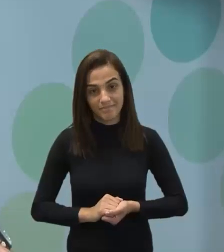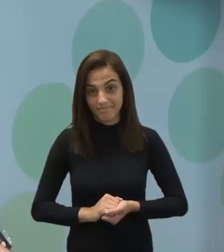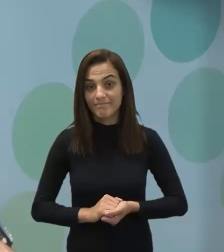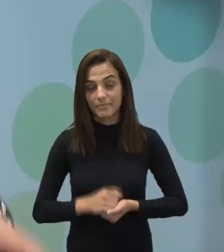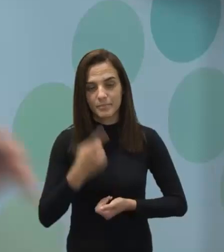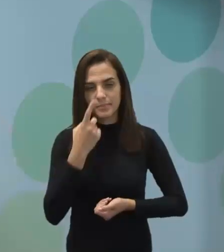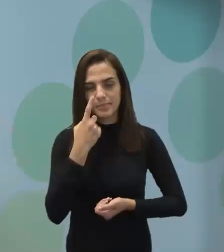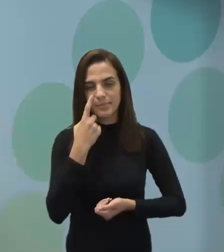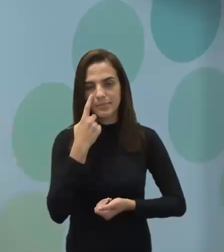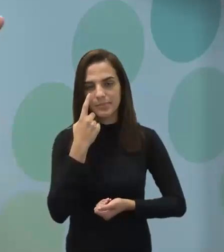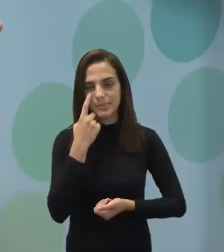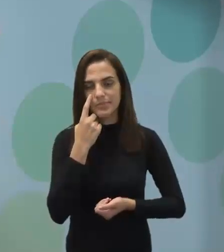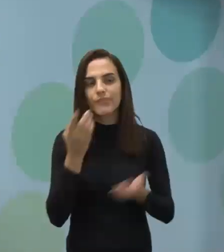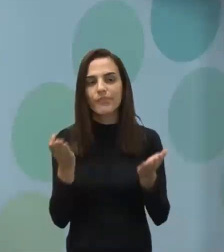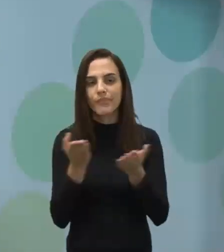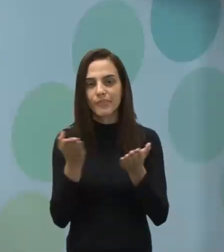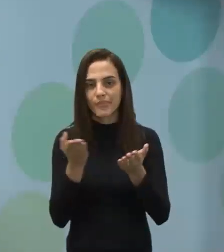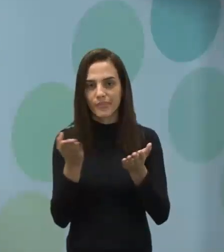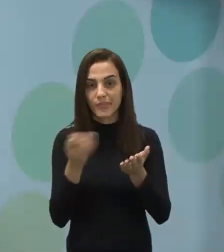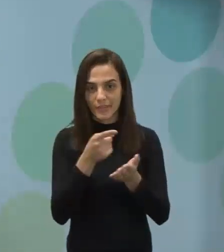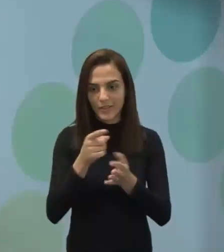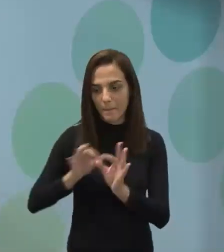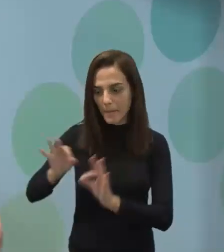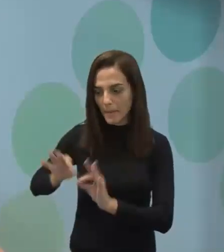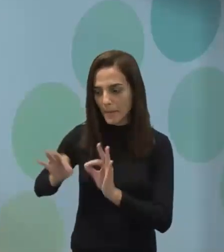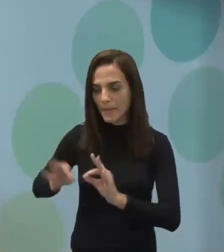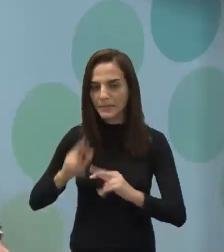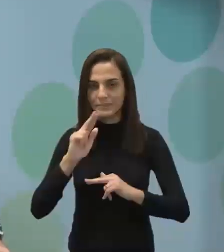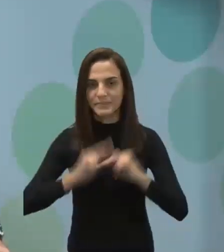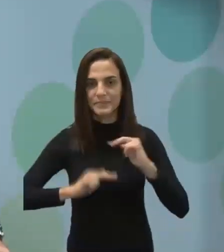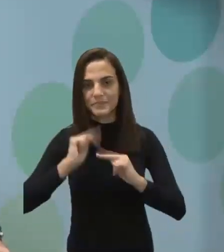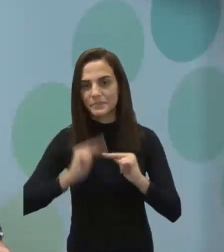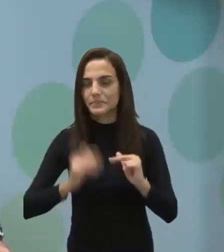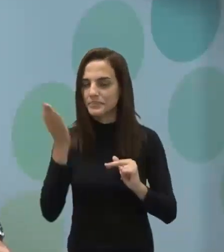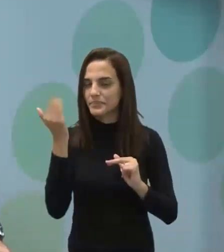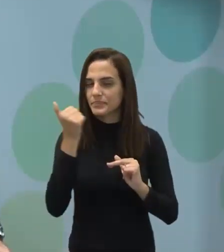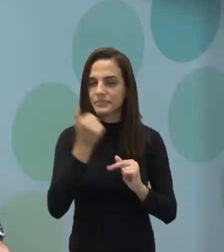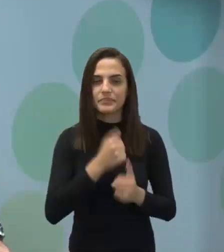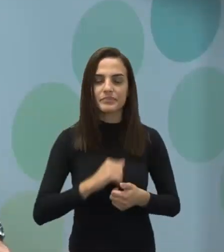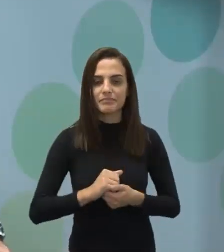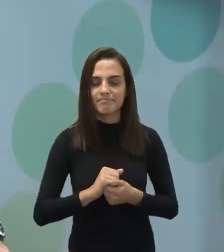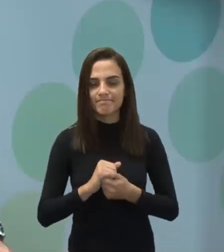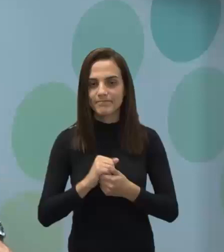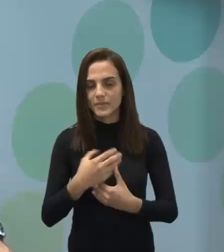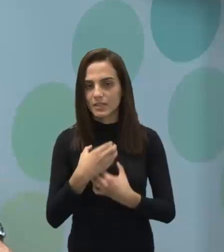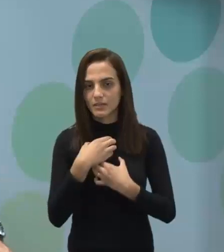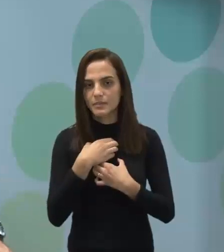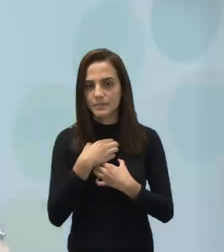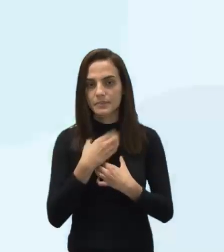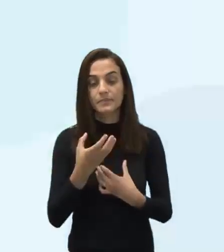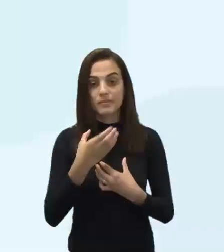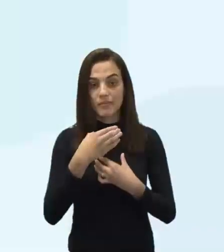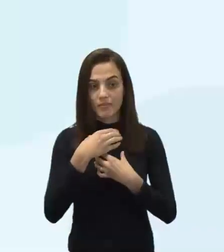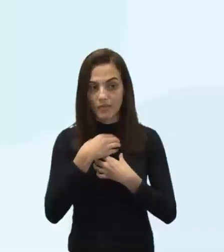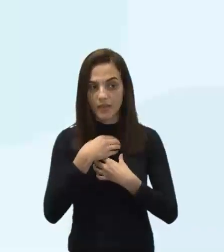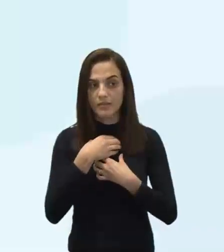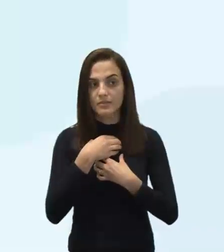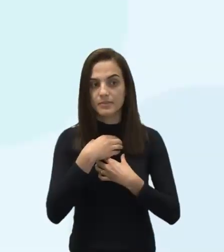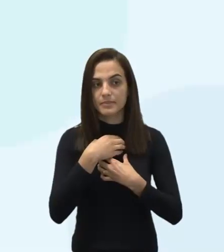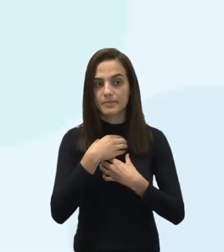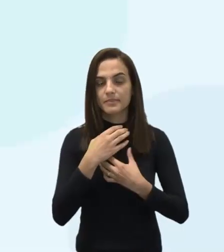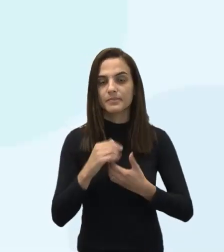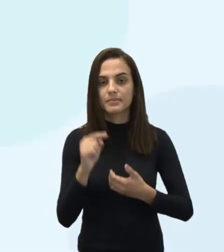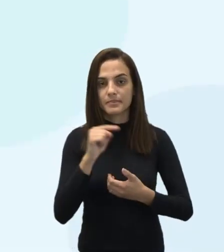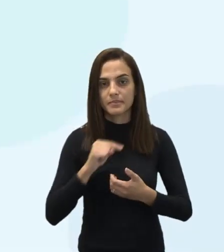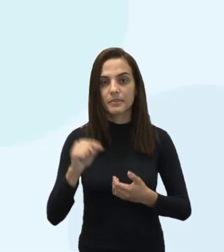E aí vamos agora, espero que você já tenha separado o material, vamos para a nossa sensibilização. Na nossa sensibilização,